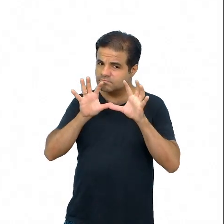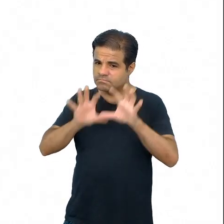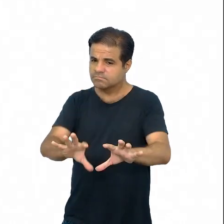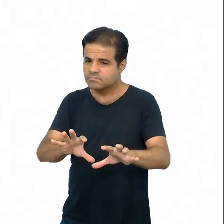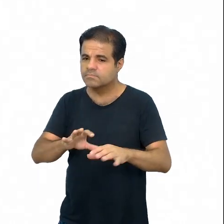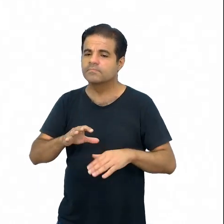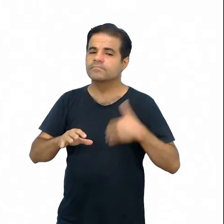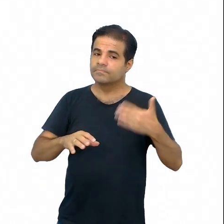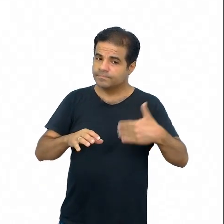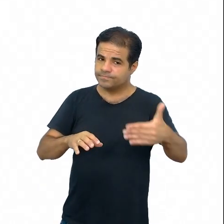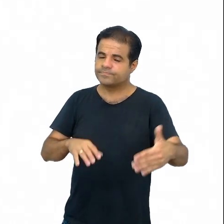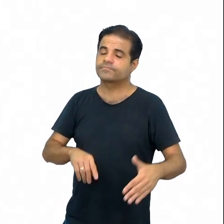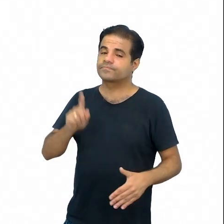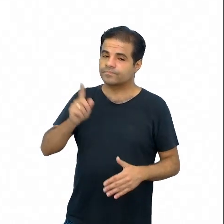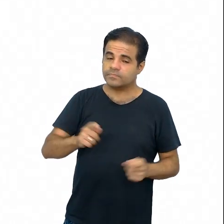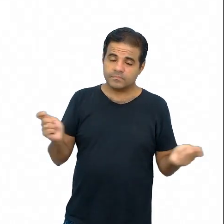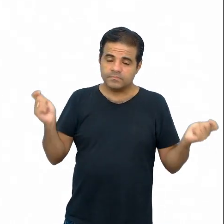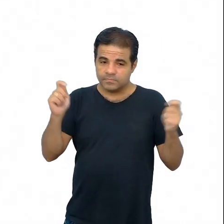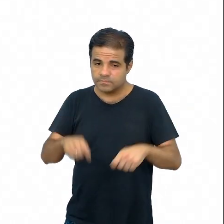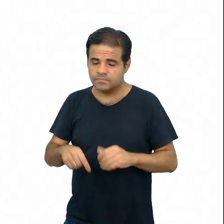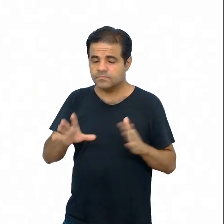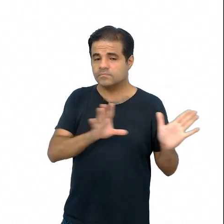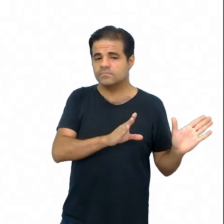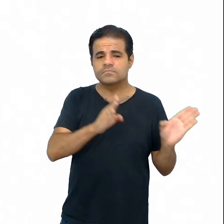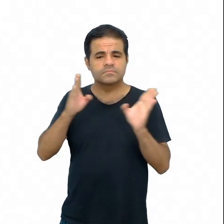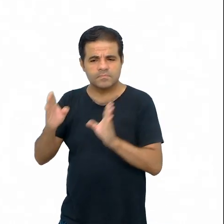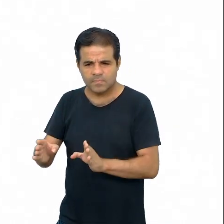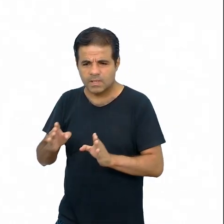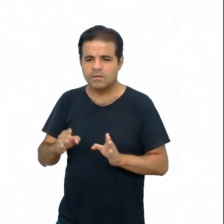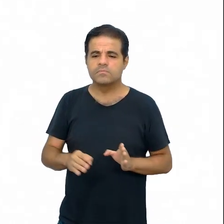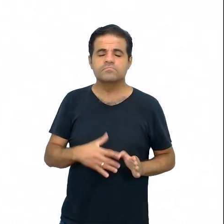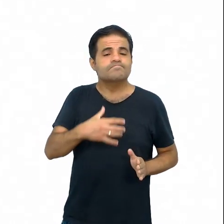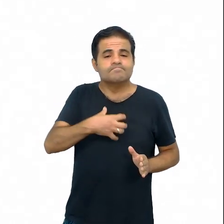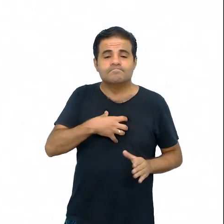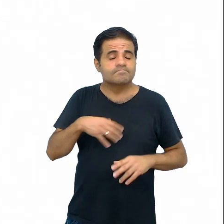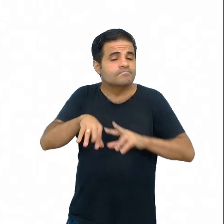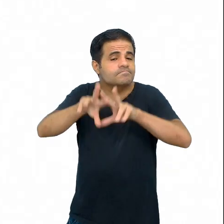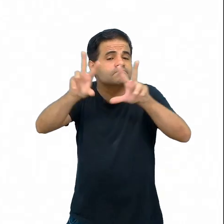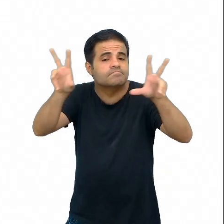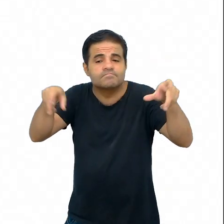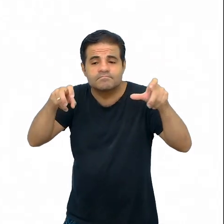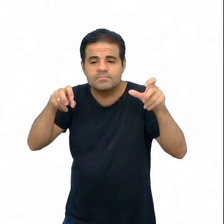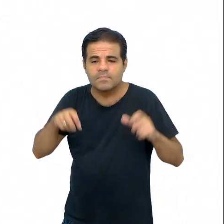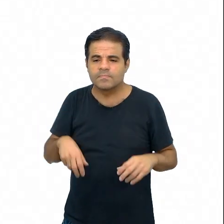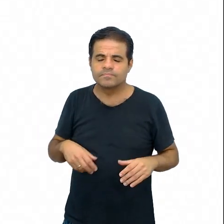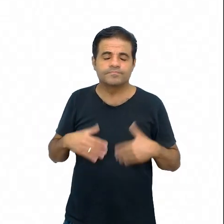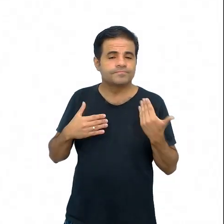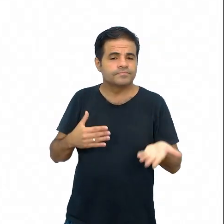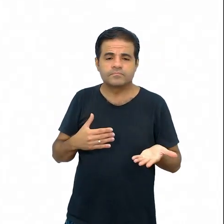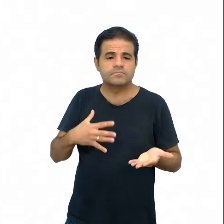ou consequências são condicionados ao tipo